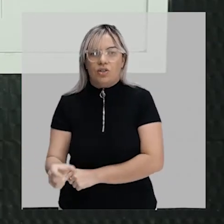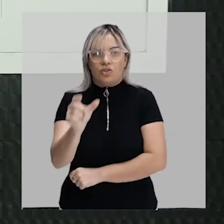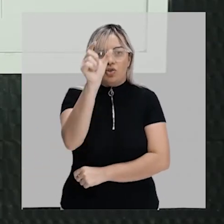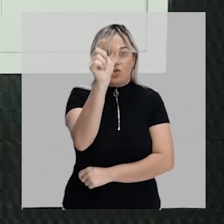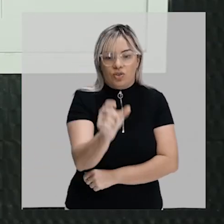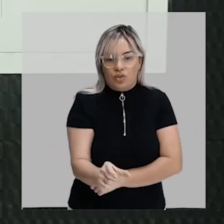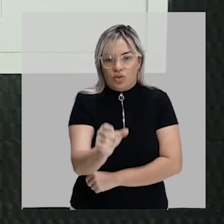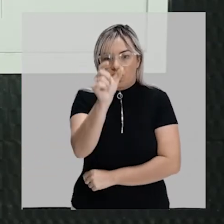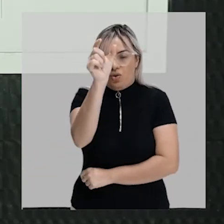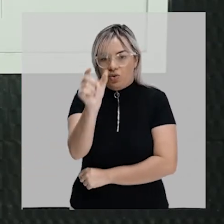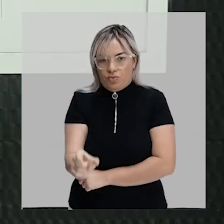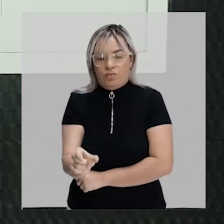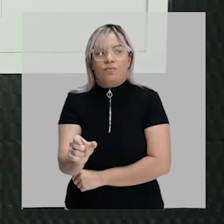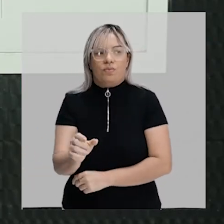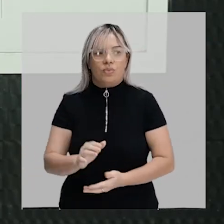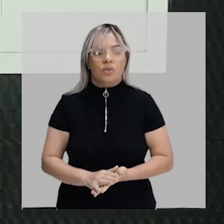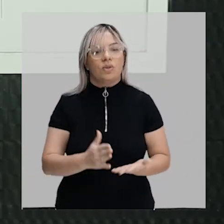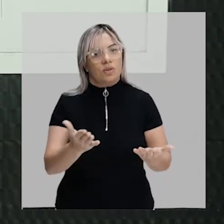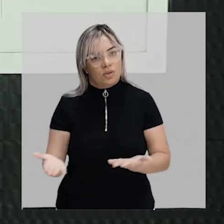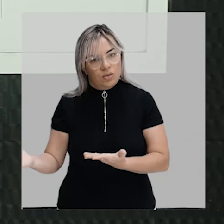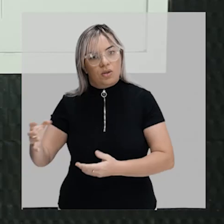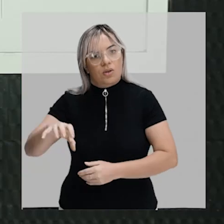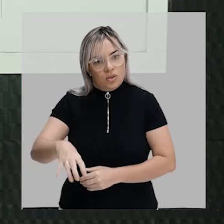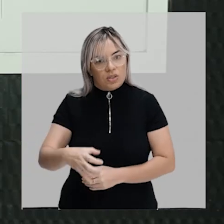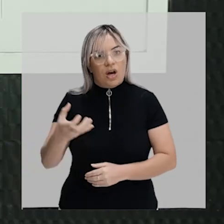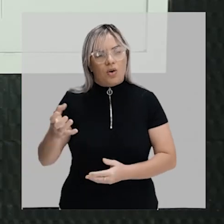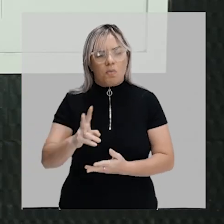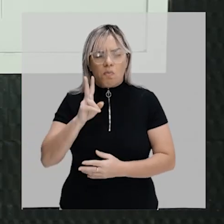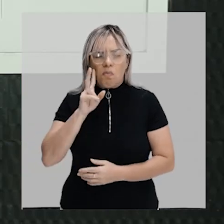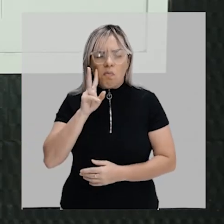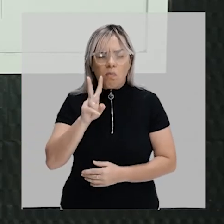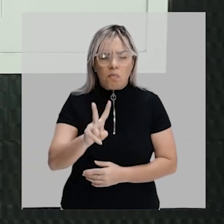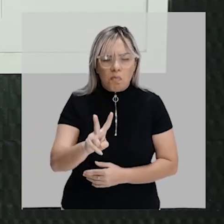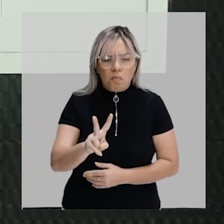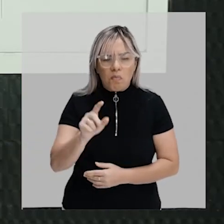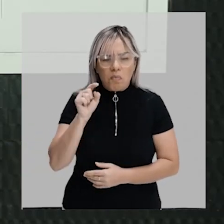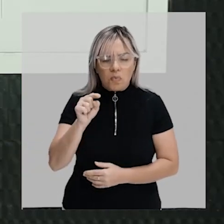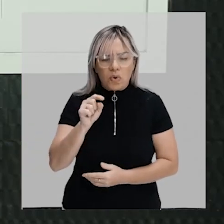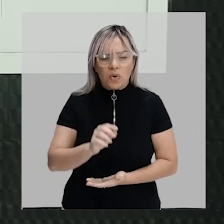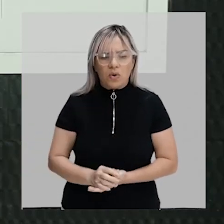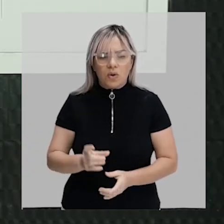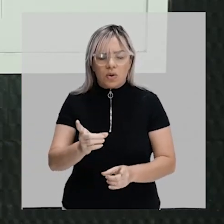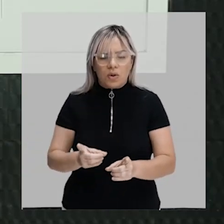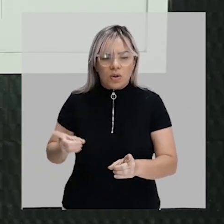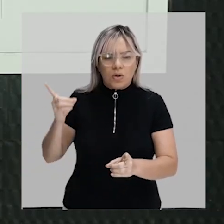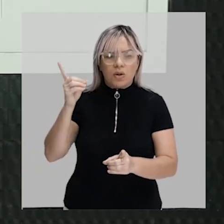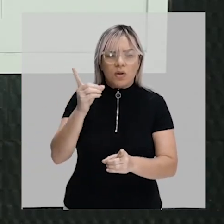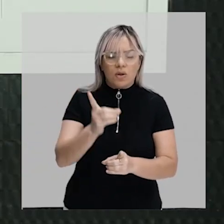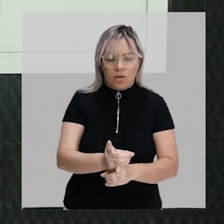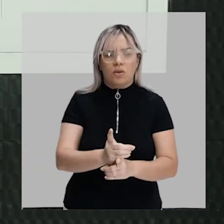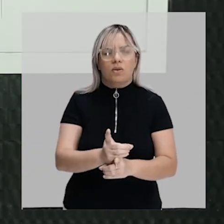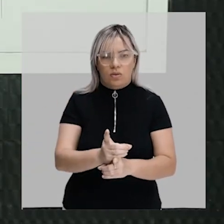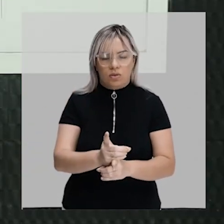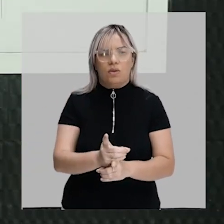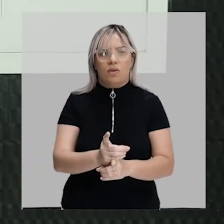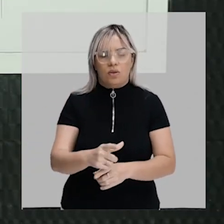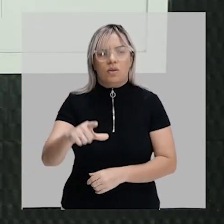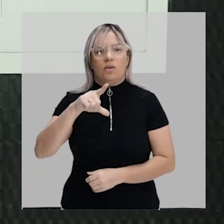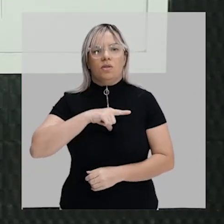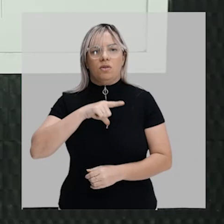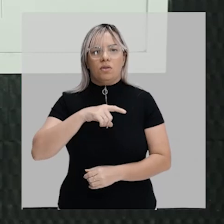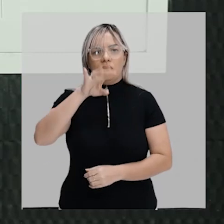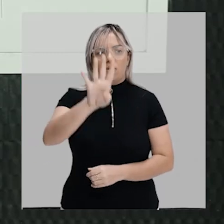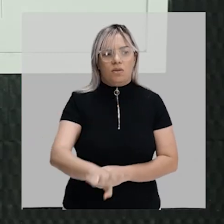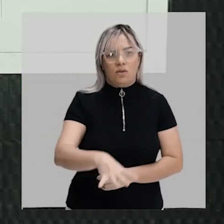de colunas então quando isso acontecer tá quando isso acontecer quando você tiver